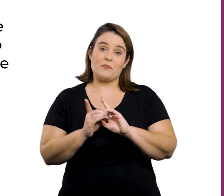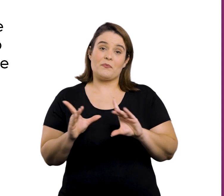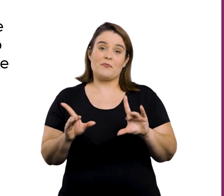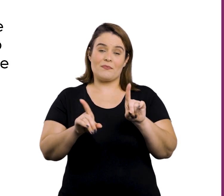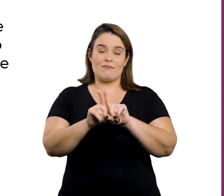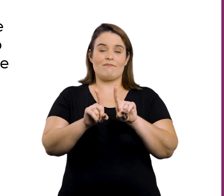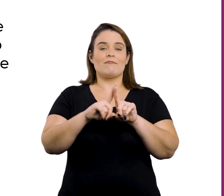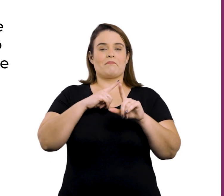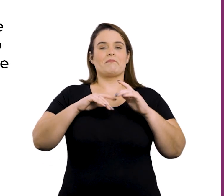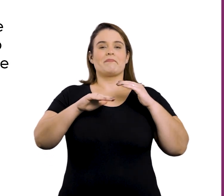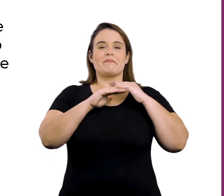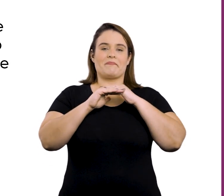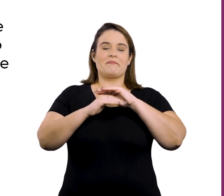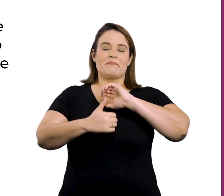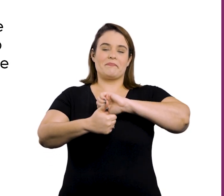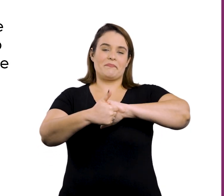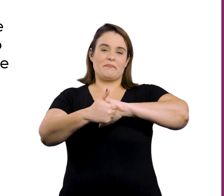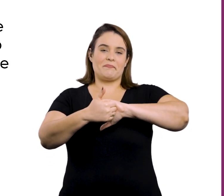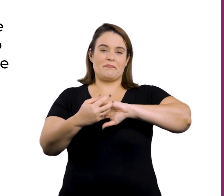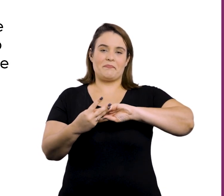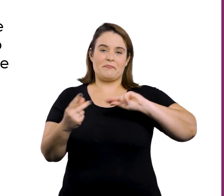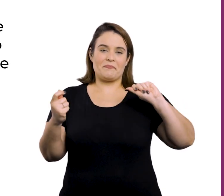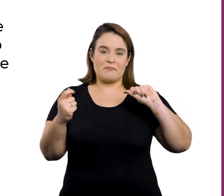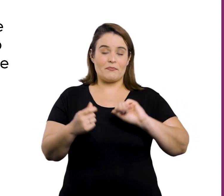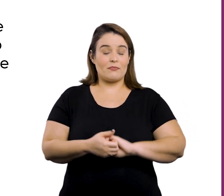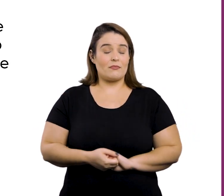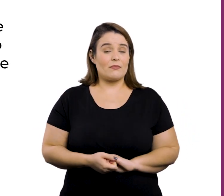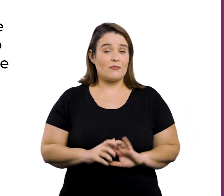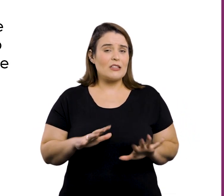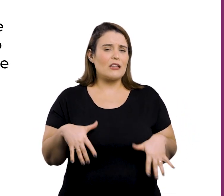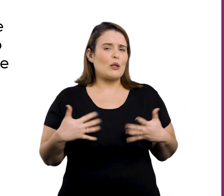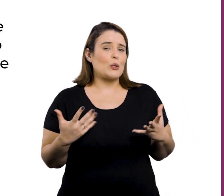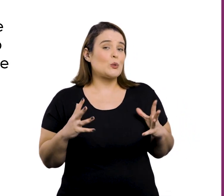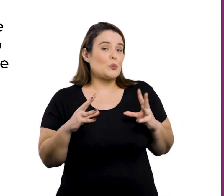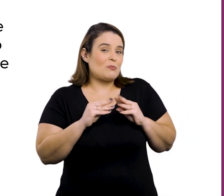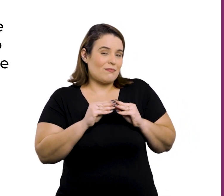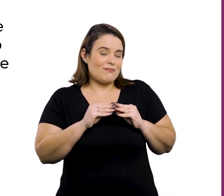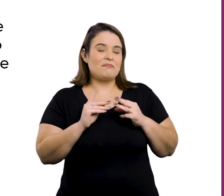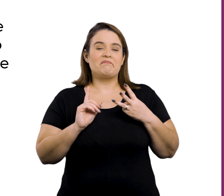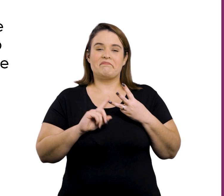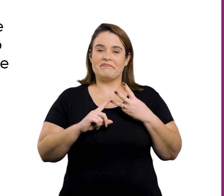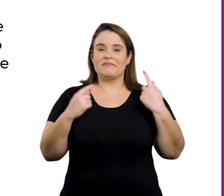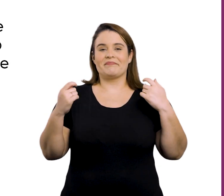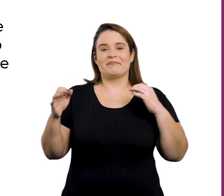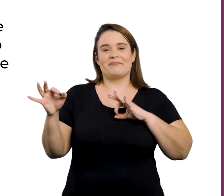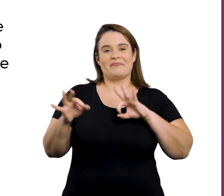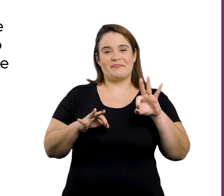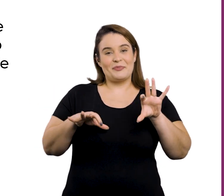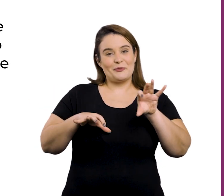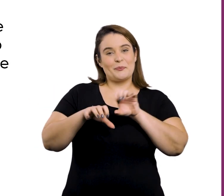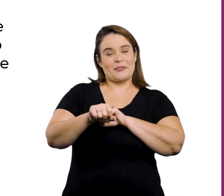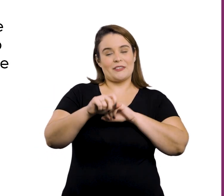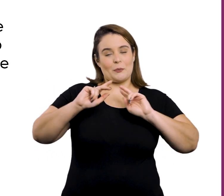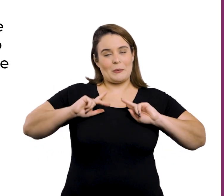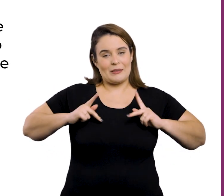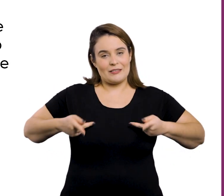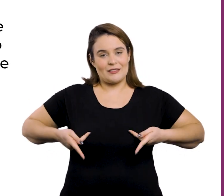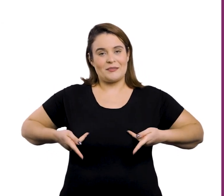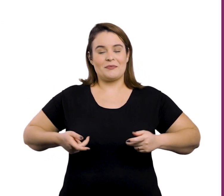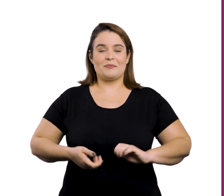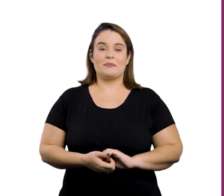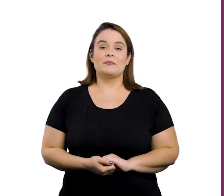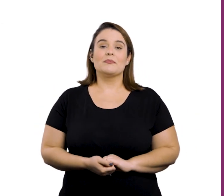da garantia de padrão de qualidade. Resumindo, é a educação que deve preparar para a formação